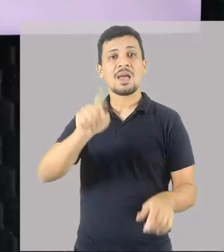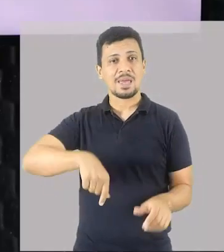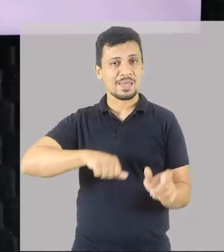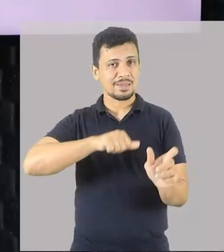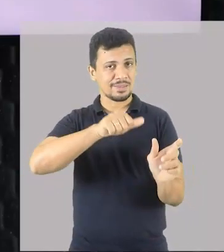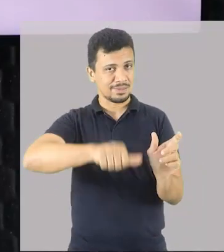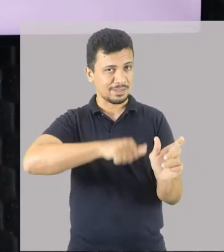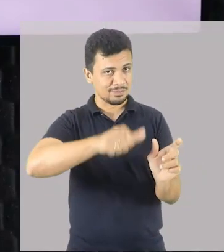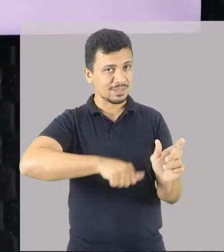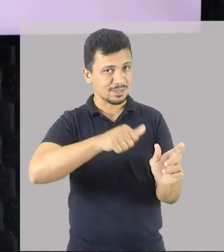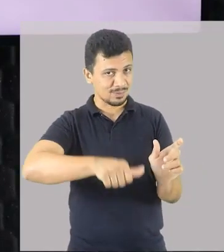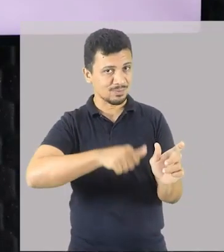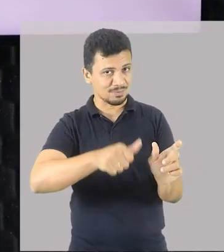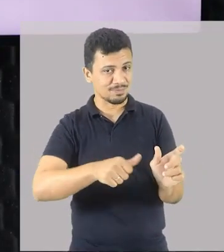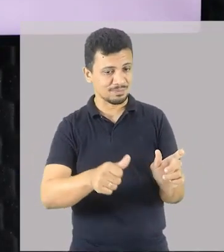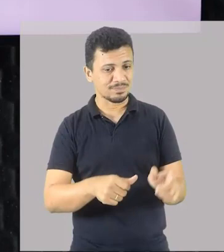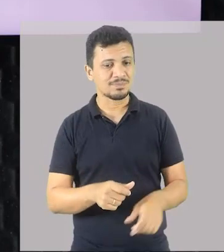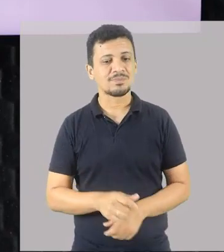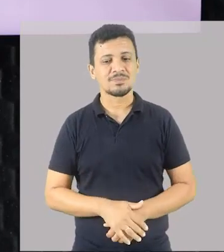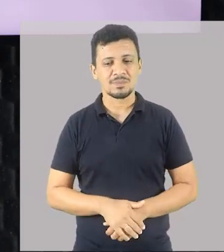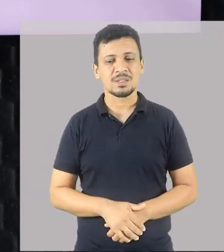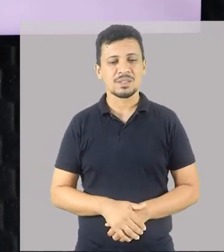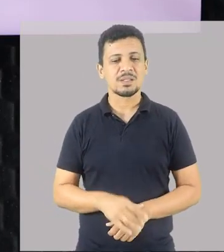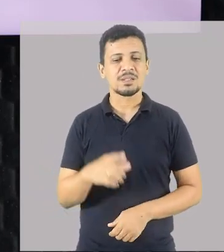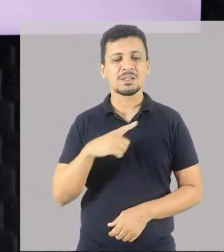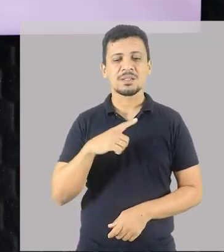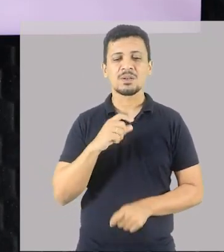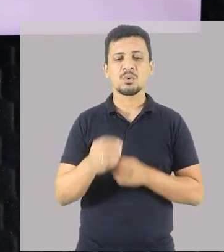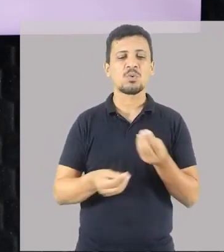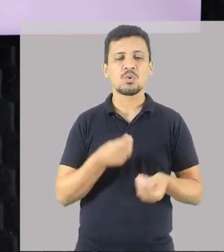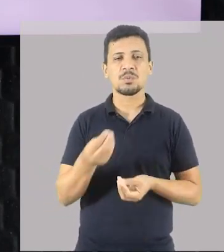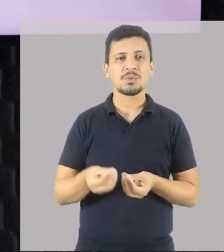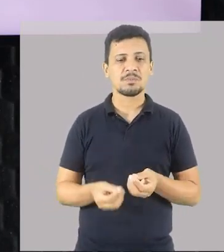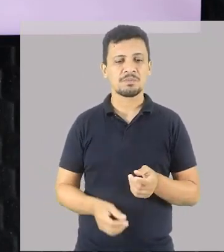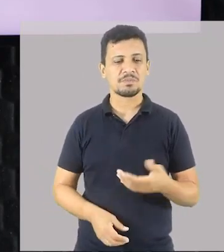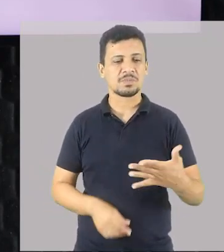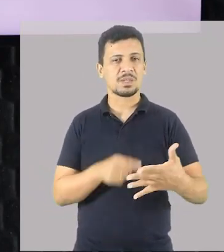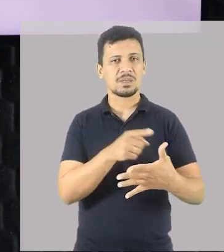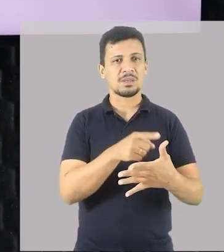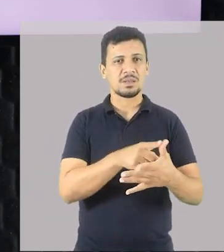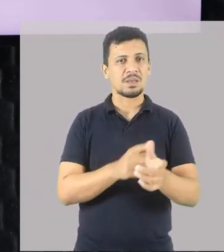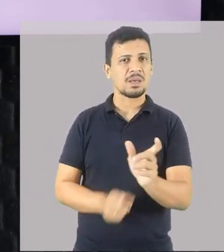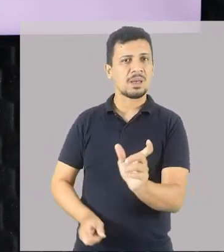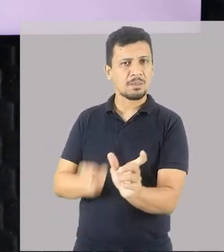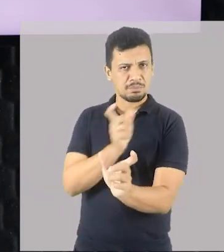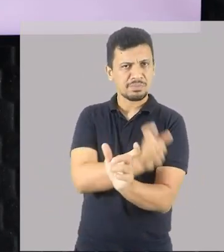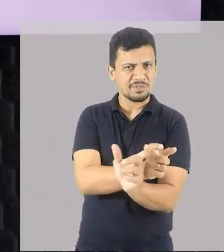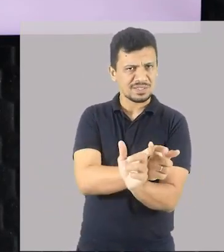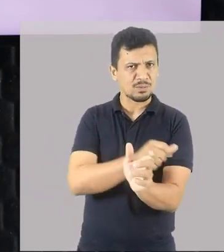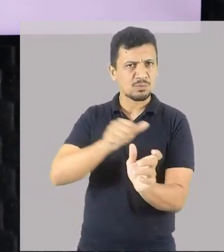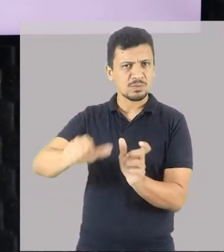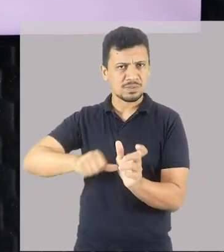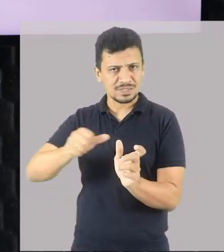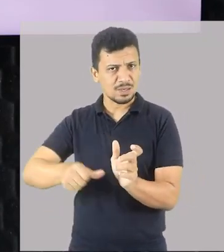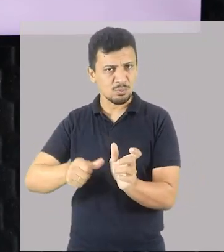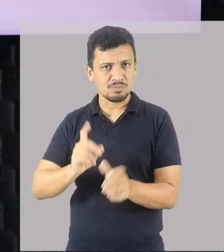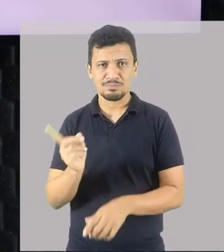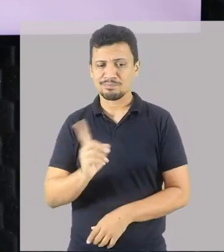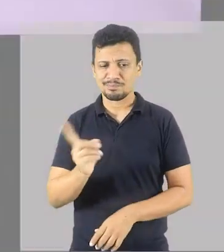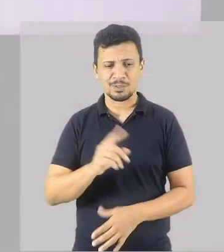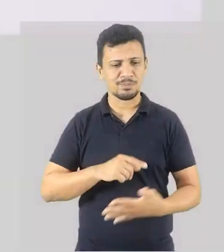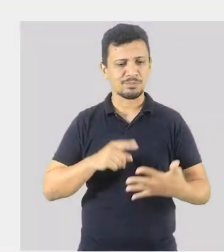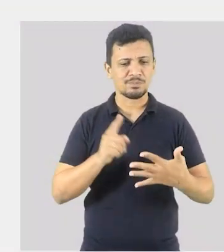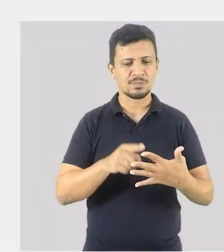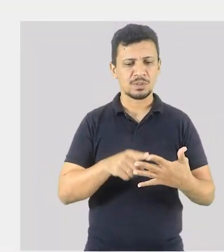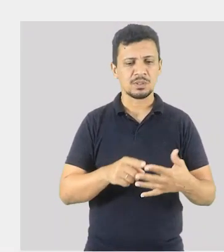composição. Certo? Eu só tenho um radical. Então, é uma derivação prefixal? Não, porque eu coloquei o sufixo e não o prefixo. É